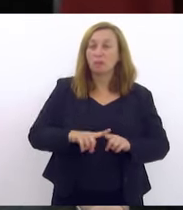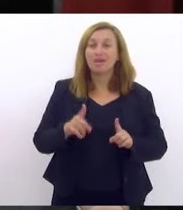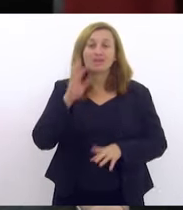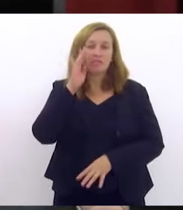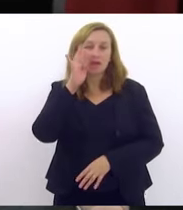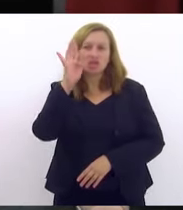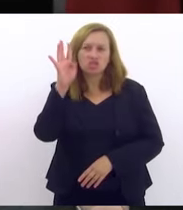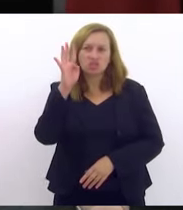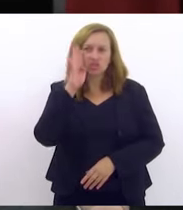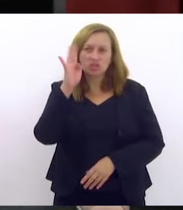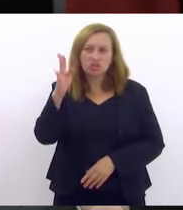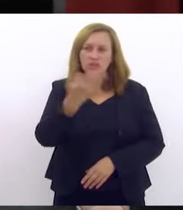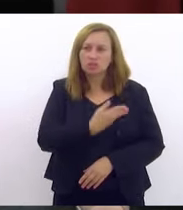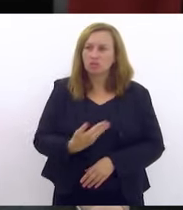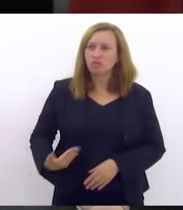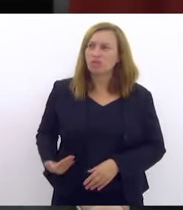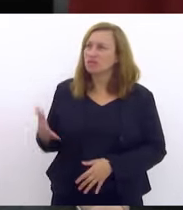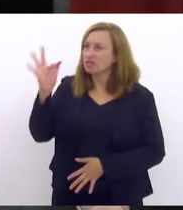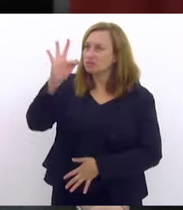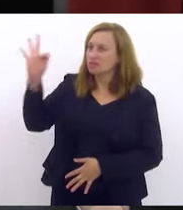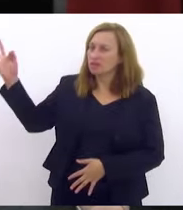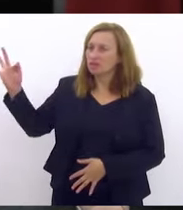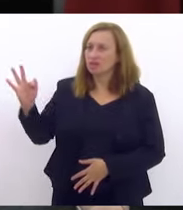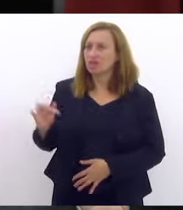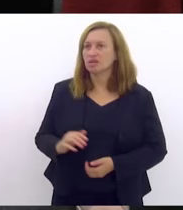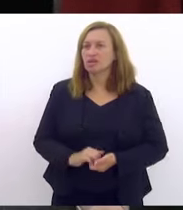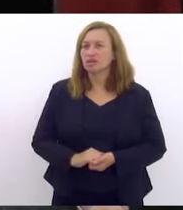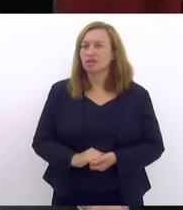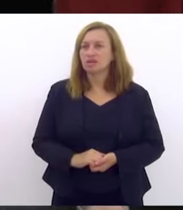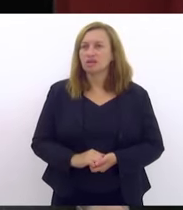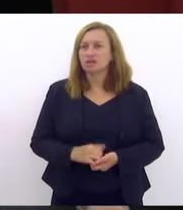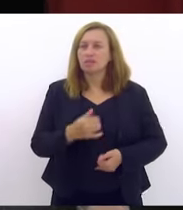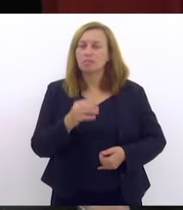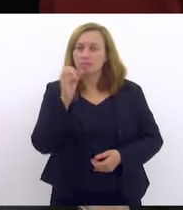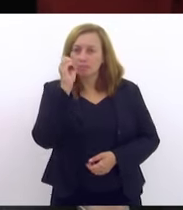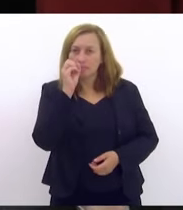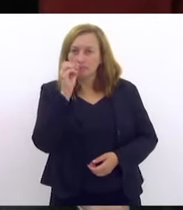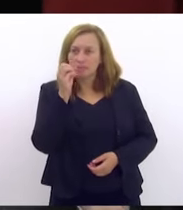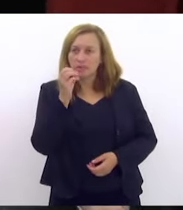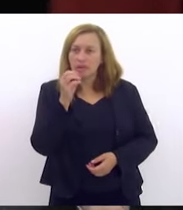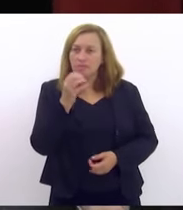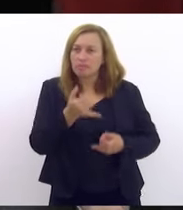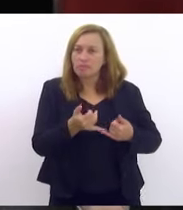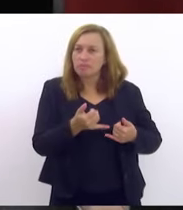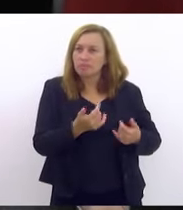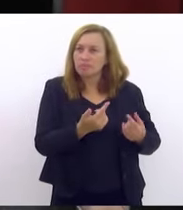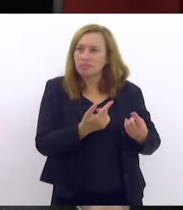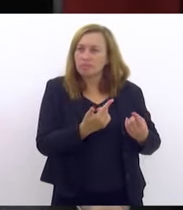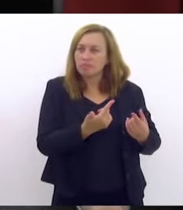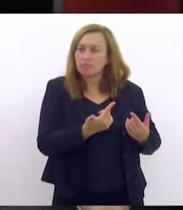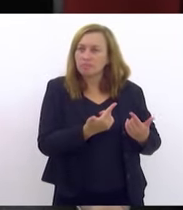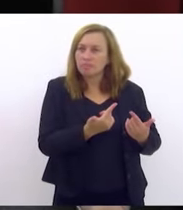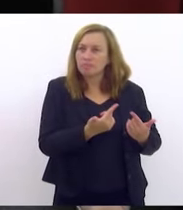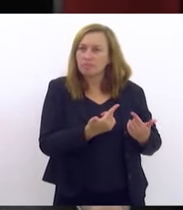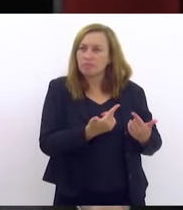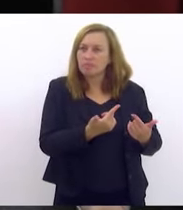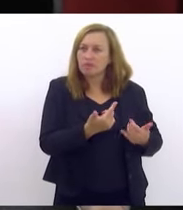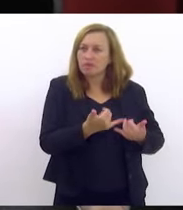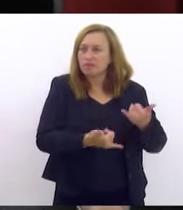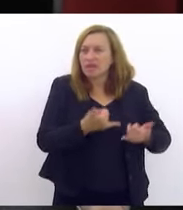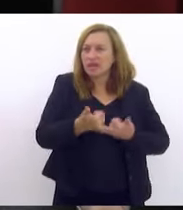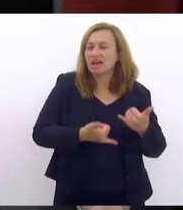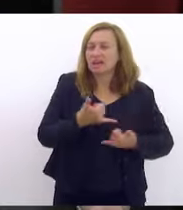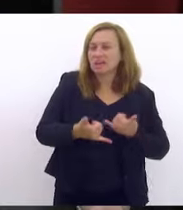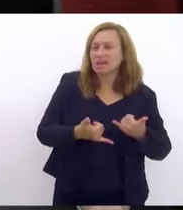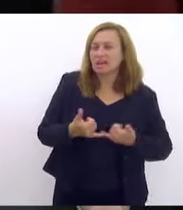imagina se o governo federal resolve fazer galhofa com o governo Cláudio Castro porque acha que ele está usando mal o palácio, porque acha que ele